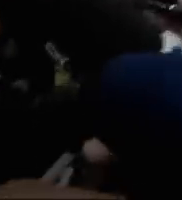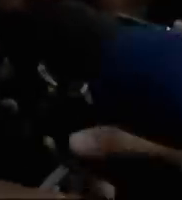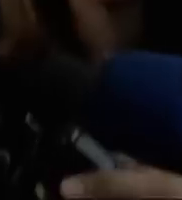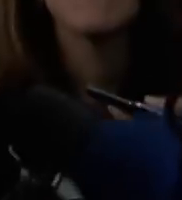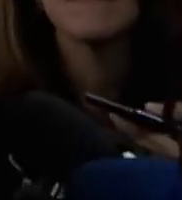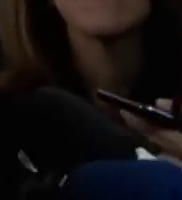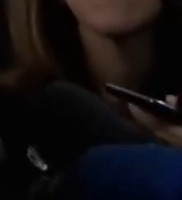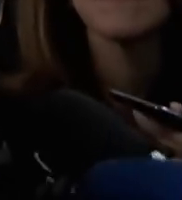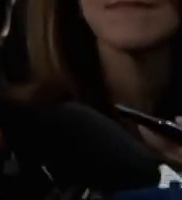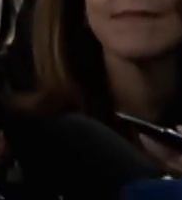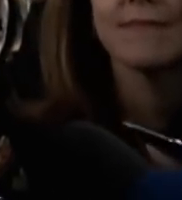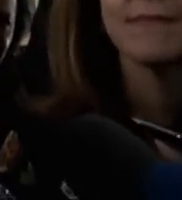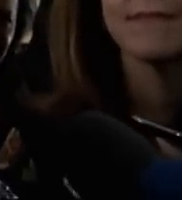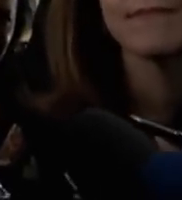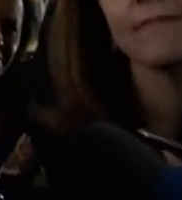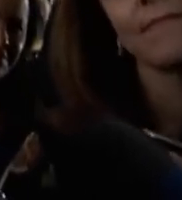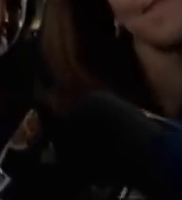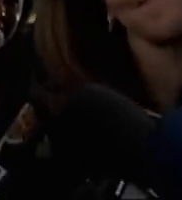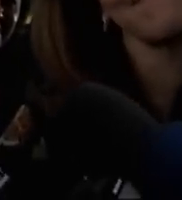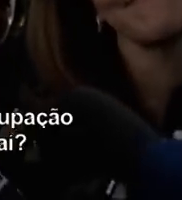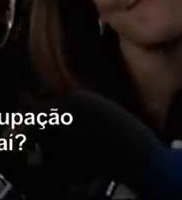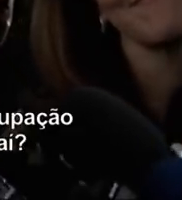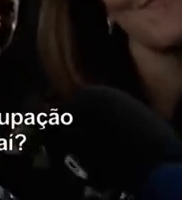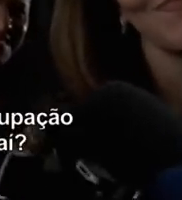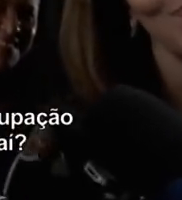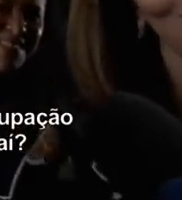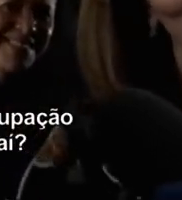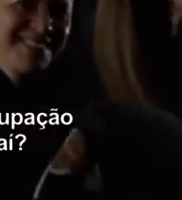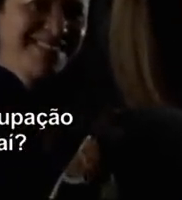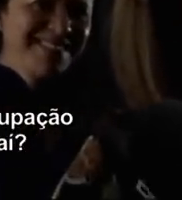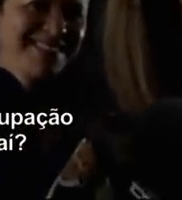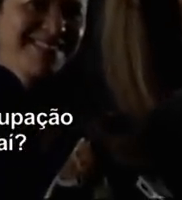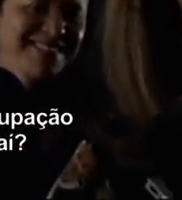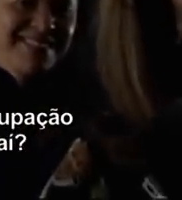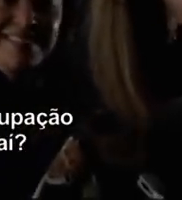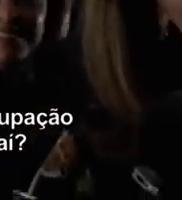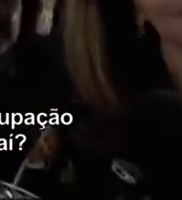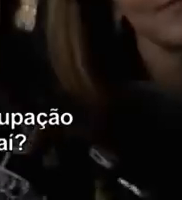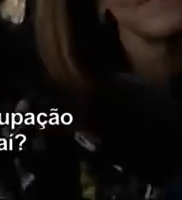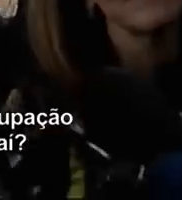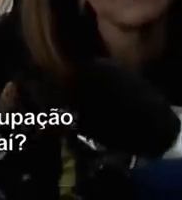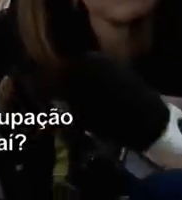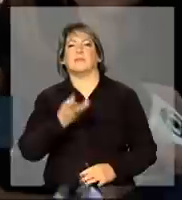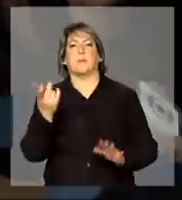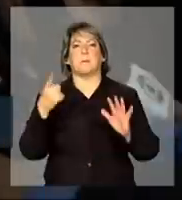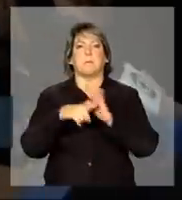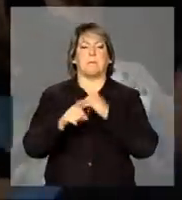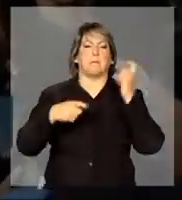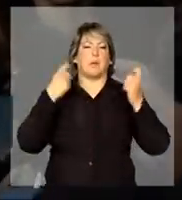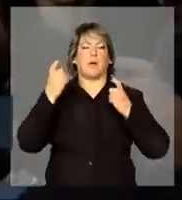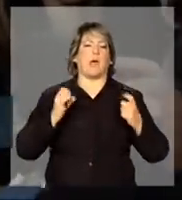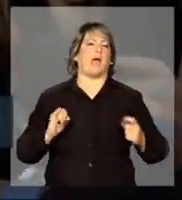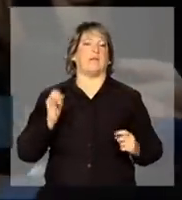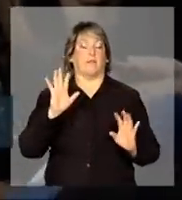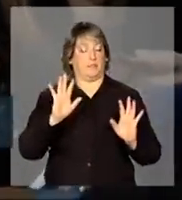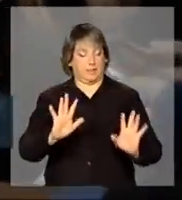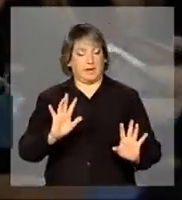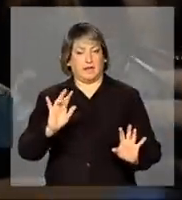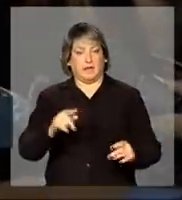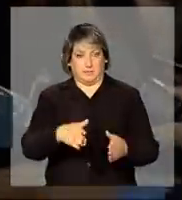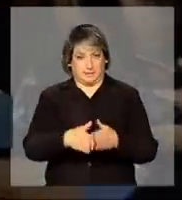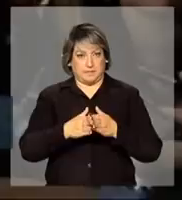Eu não estou curiosa nem com o meu. Presidente, mas há uma preocupação grande com a inflação. E aí... Gente, veja